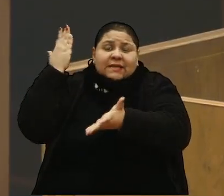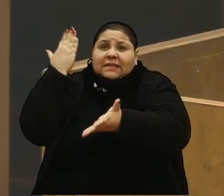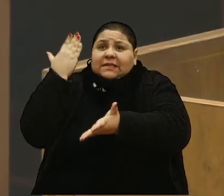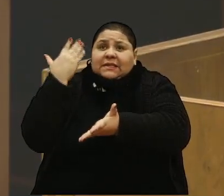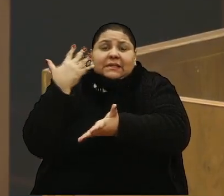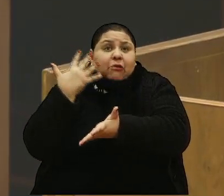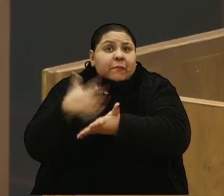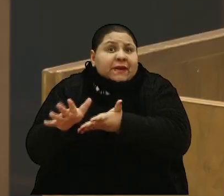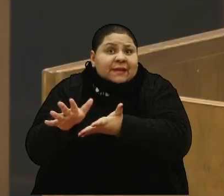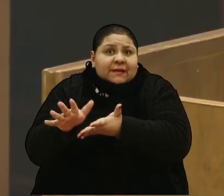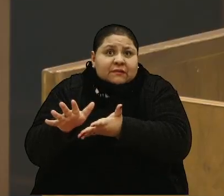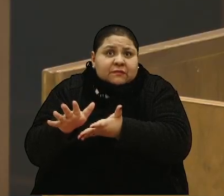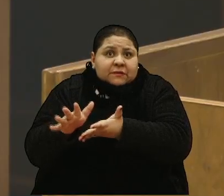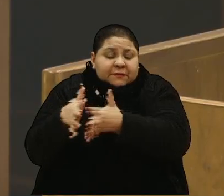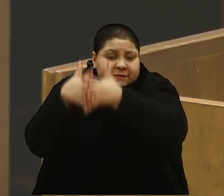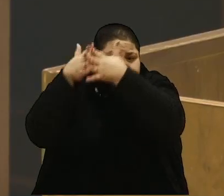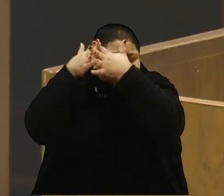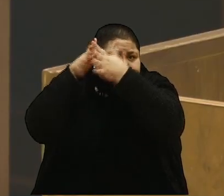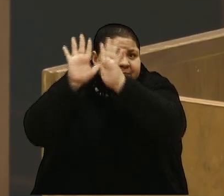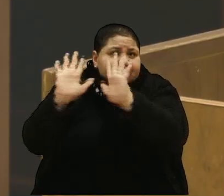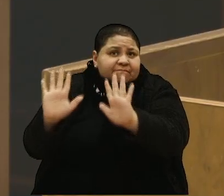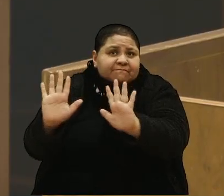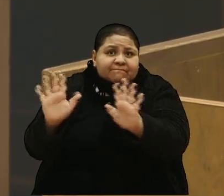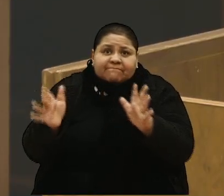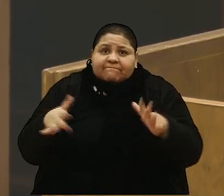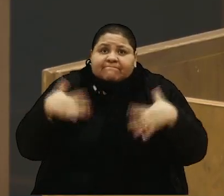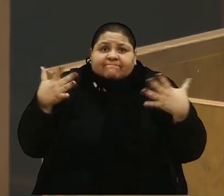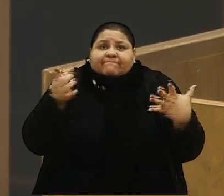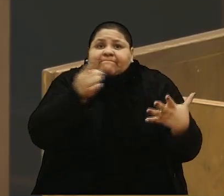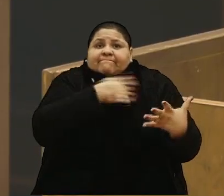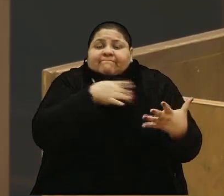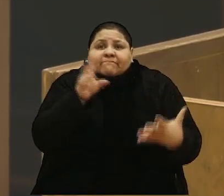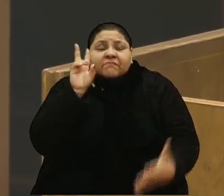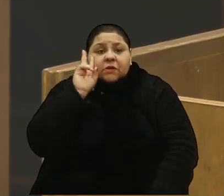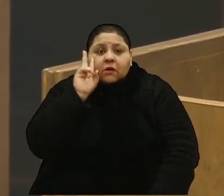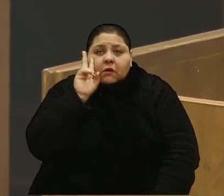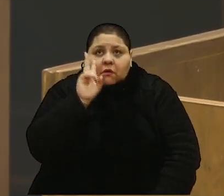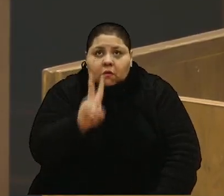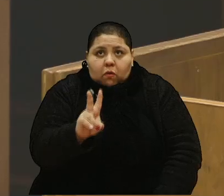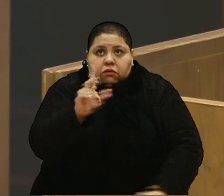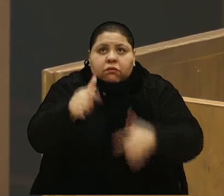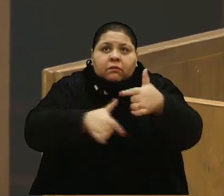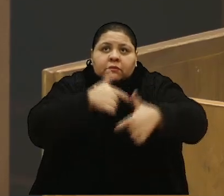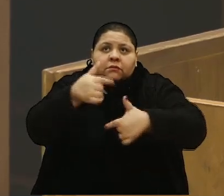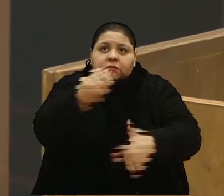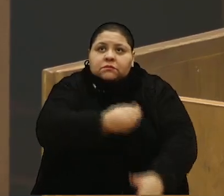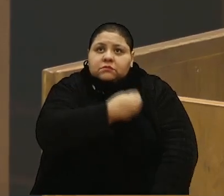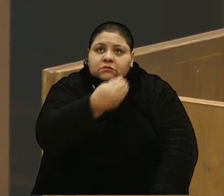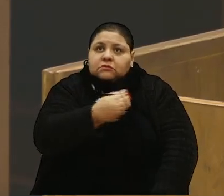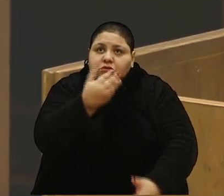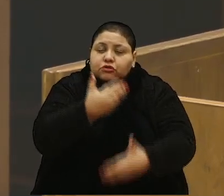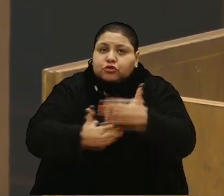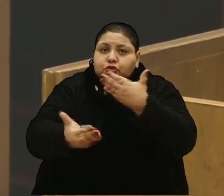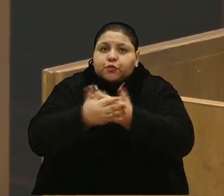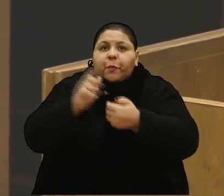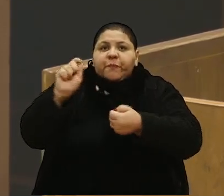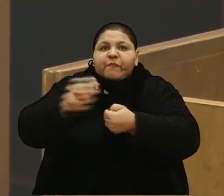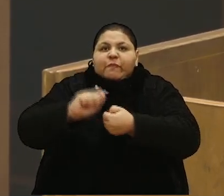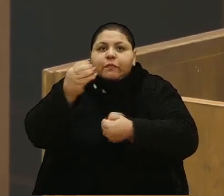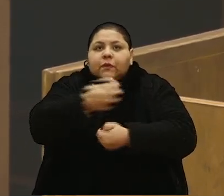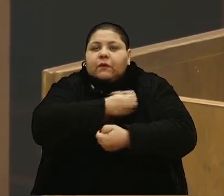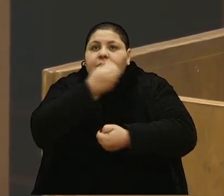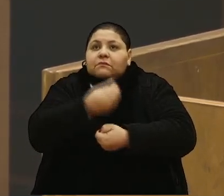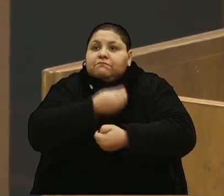como a gente diz. Eles estão apavorados, eles estão vendo o trabalho de uma vida, tudo que eles fizeram durante a vida inteira está